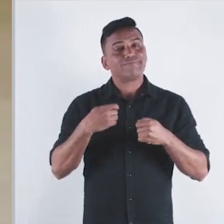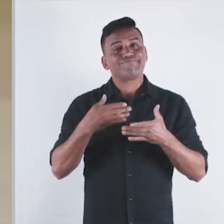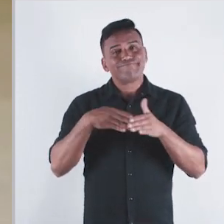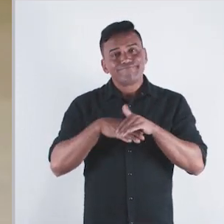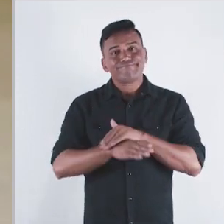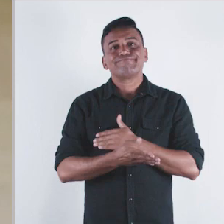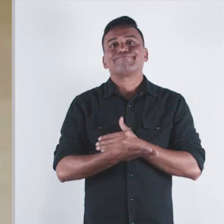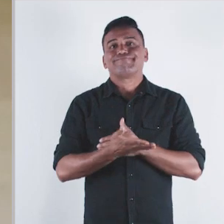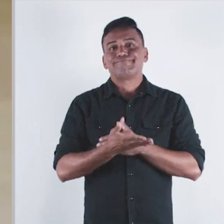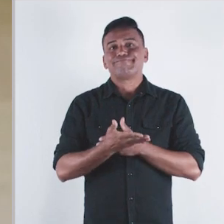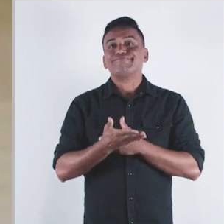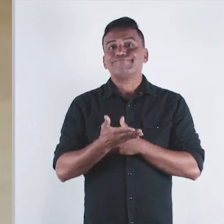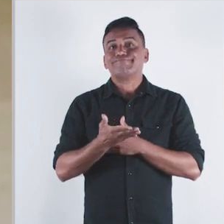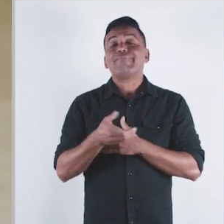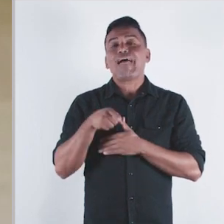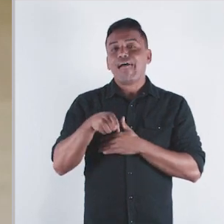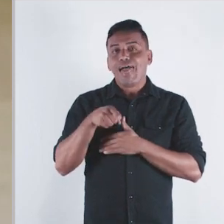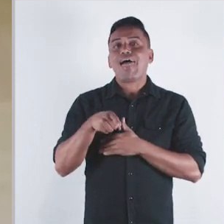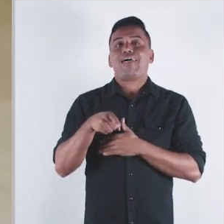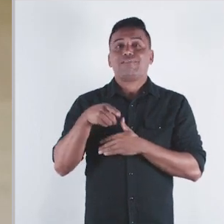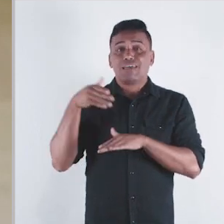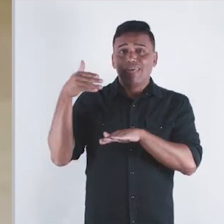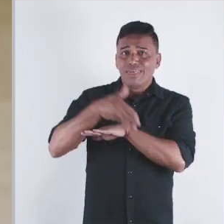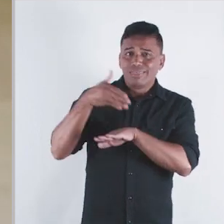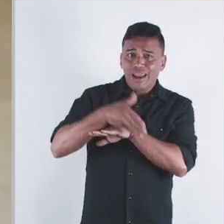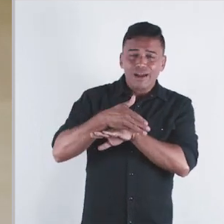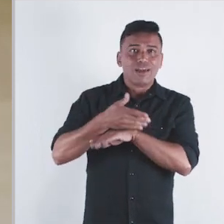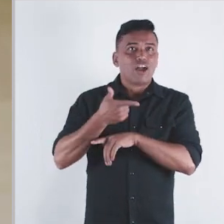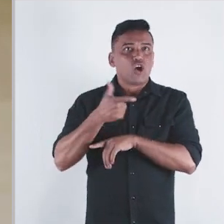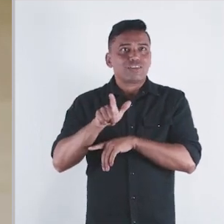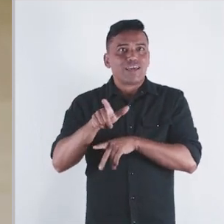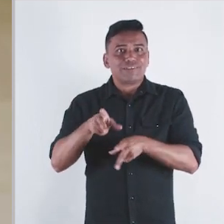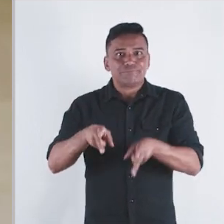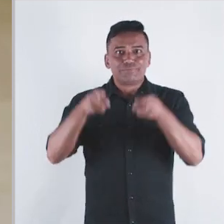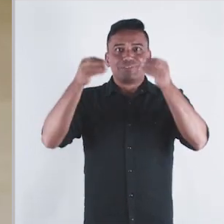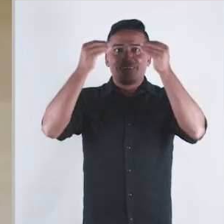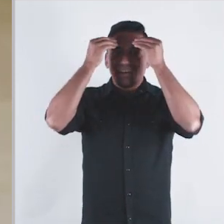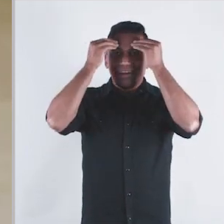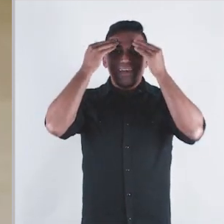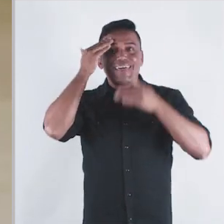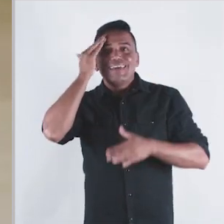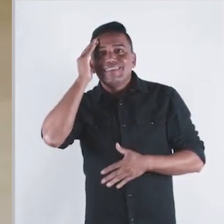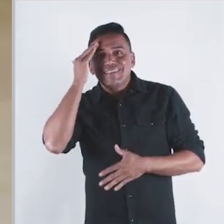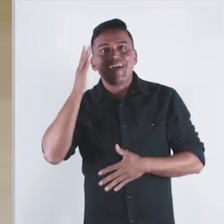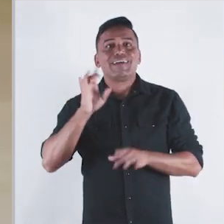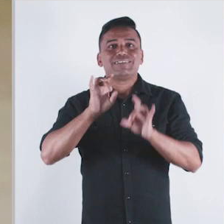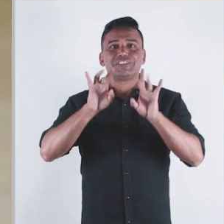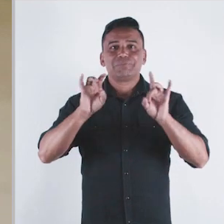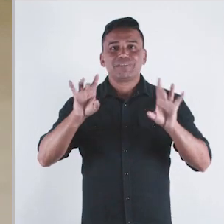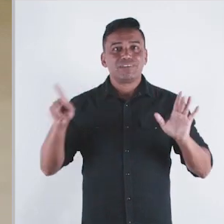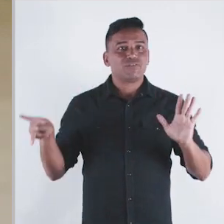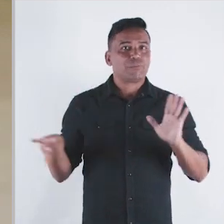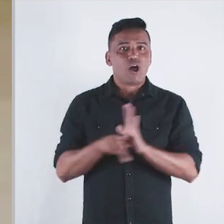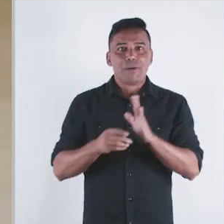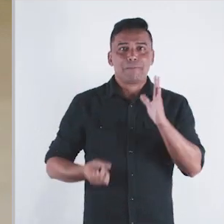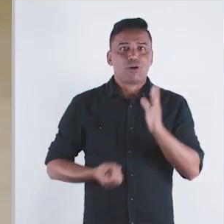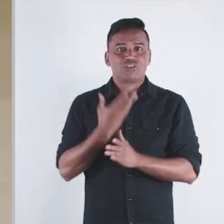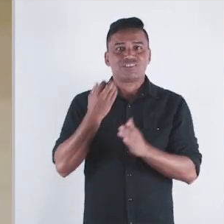que lidando com ele que a gente consegue entender um pouco melhor as especificidades da nossa